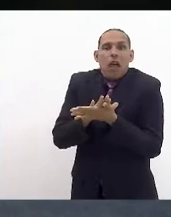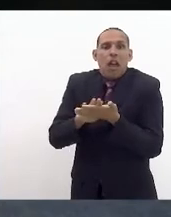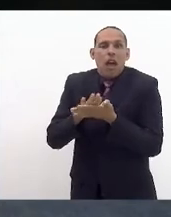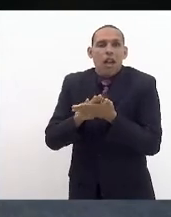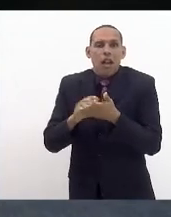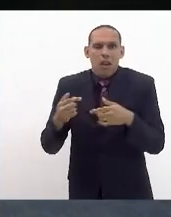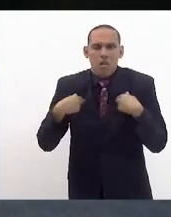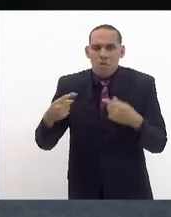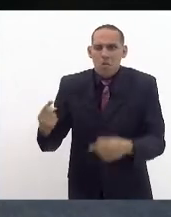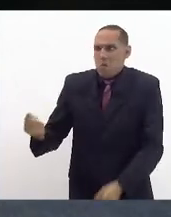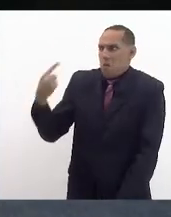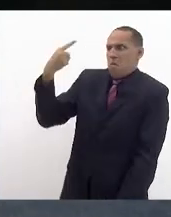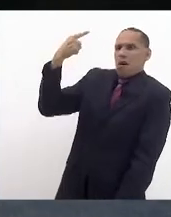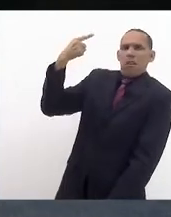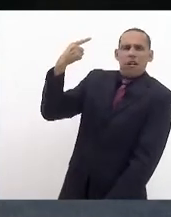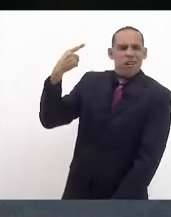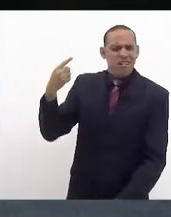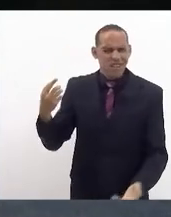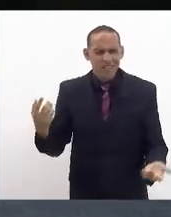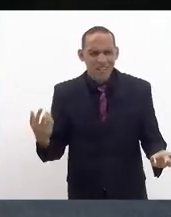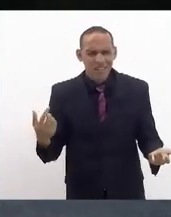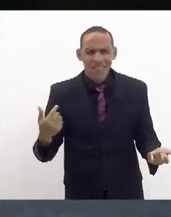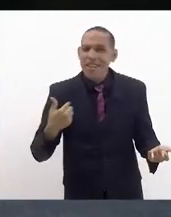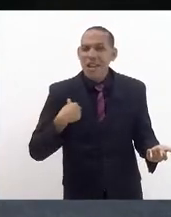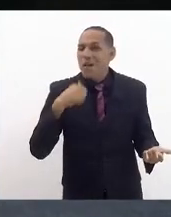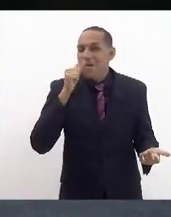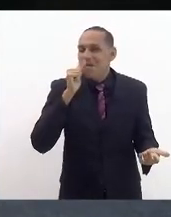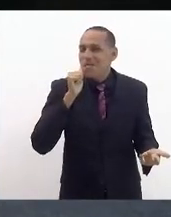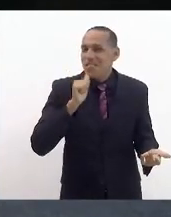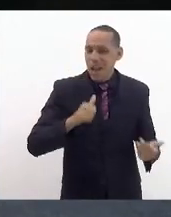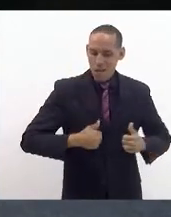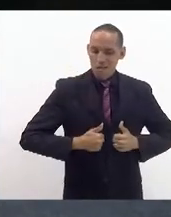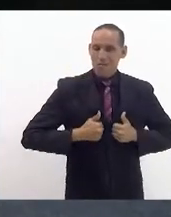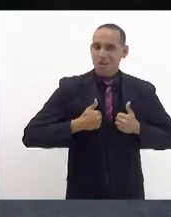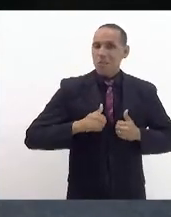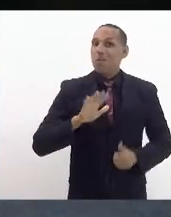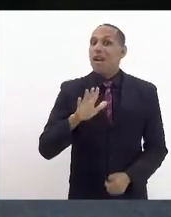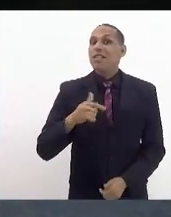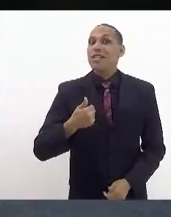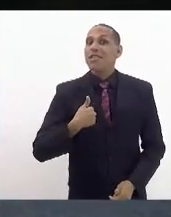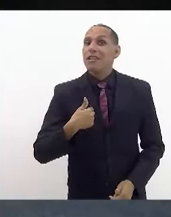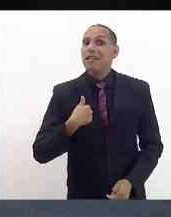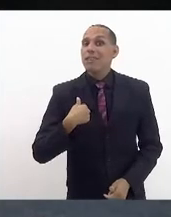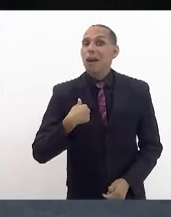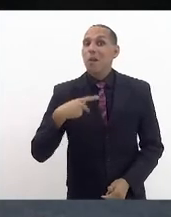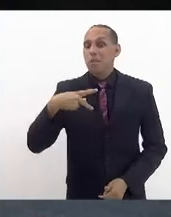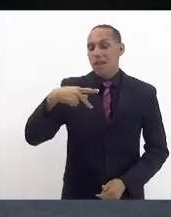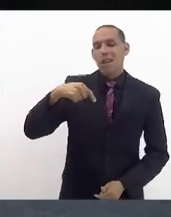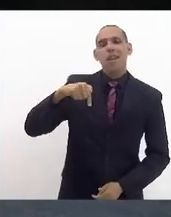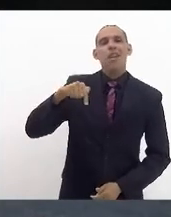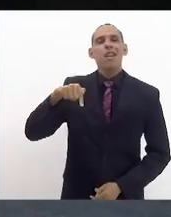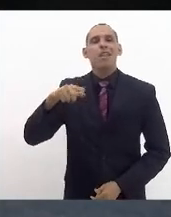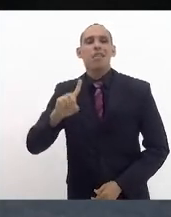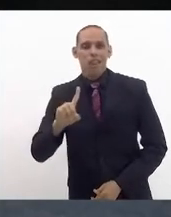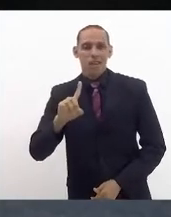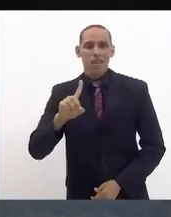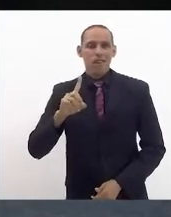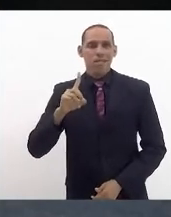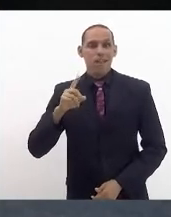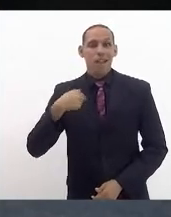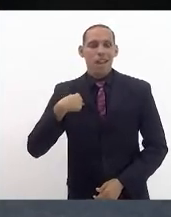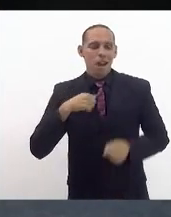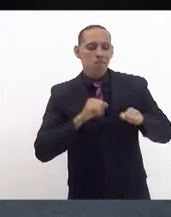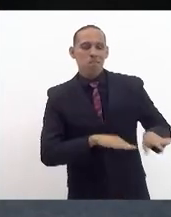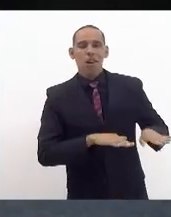se engrandecer. Só que tem uma coisa, eu sou mulher com muito orgulho, mas eu sou paraquedista, eu fui forjada no